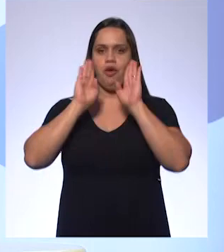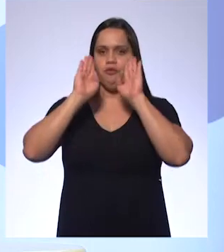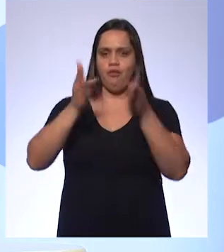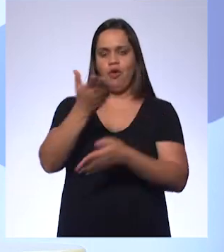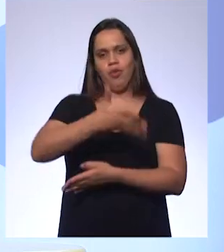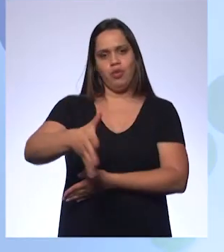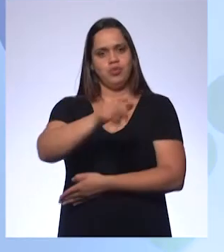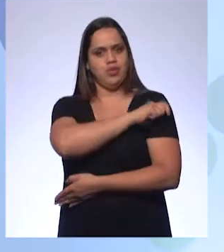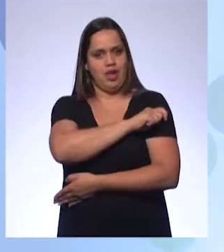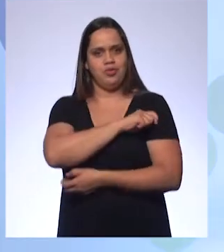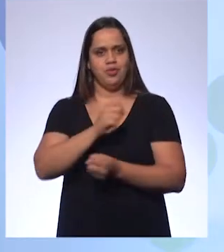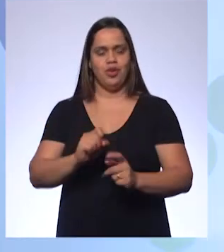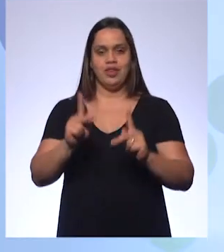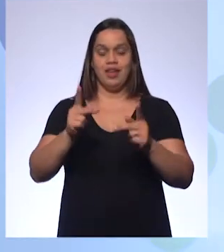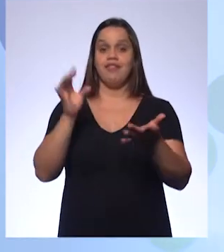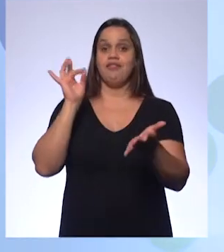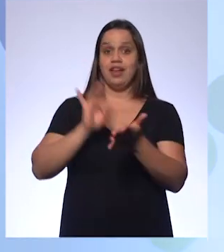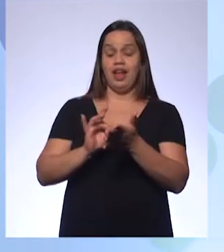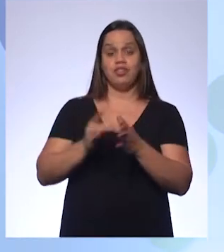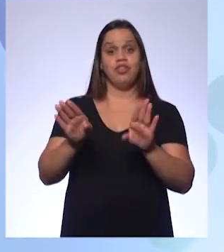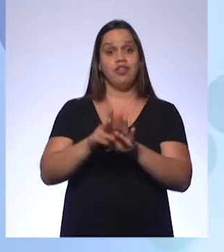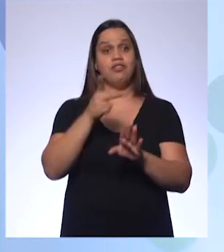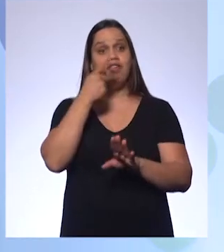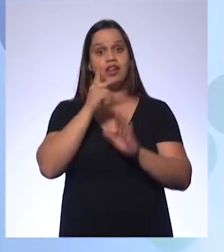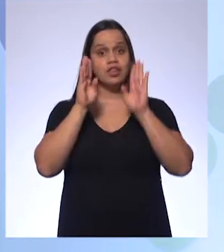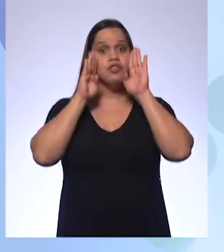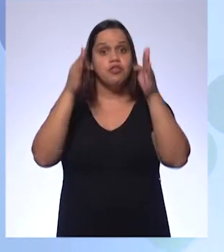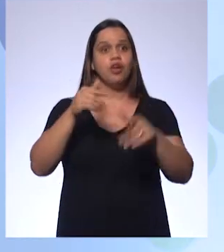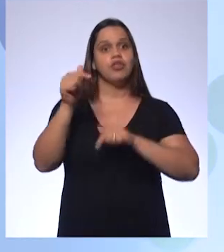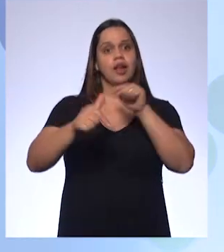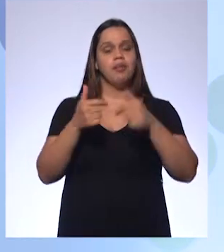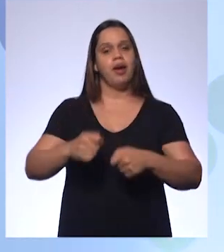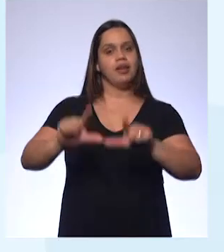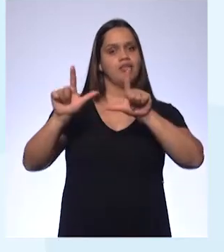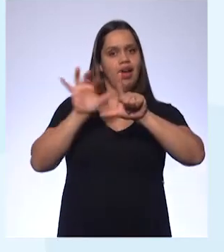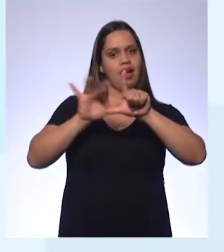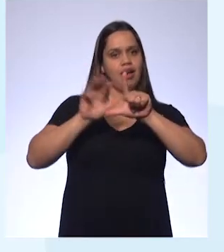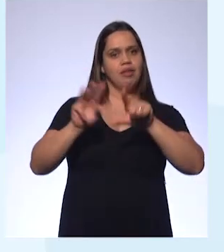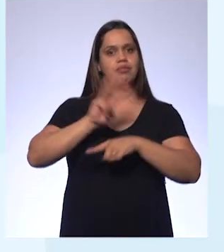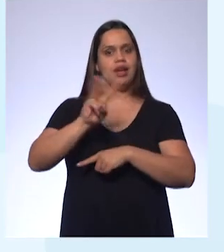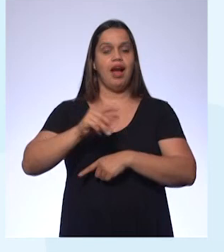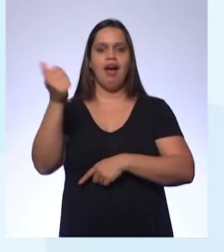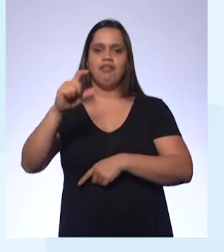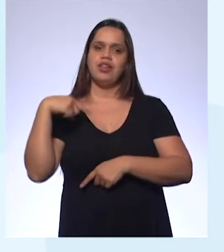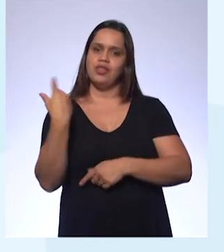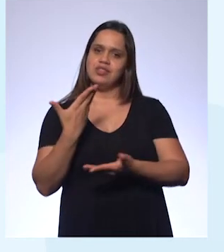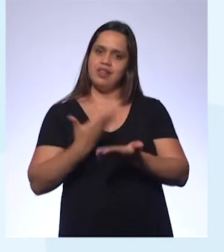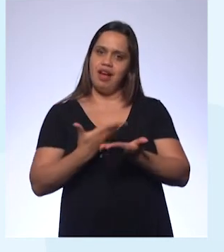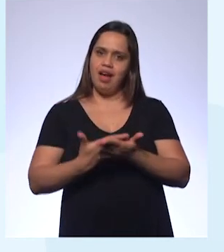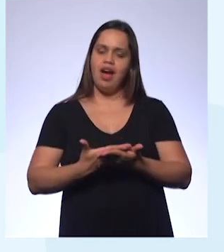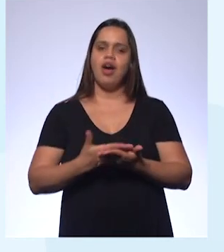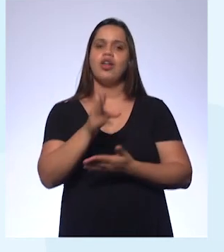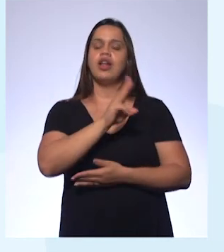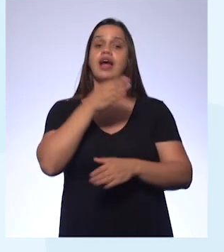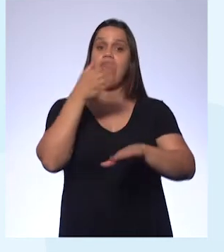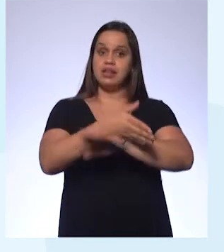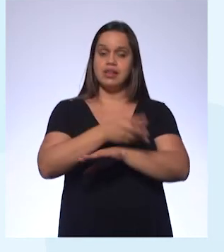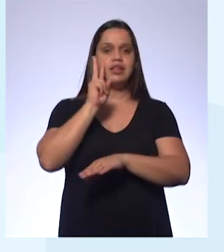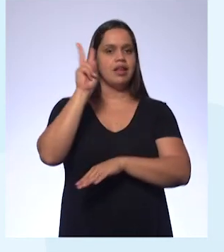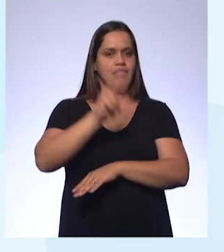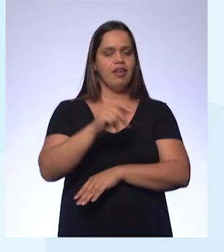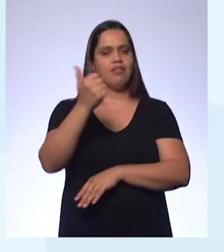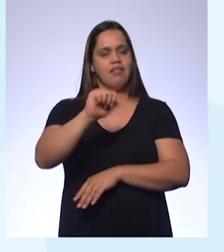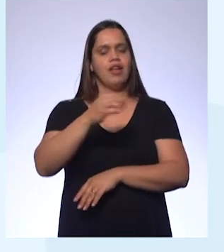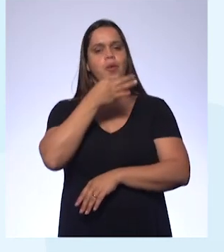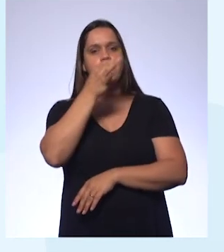trabalho. Exatamente. Falando em foco do nosso trabalho, não deixem de avaliar a nossa aula através do link ou do QR Code